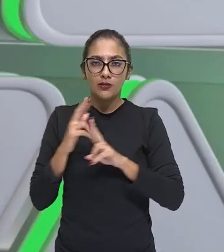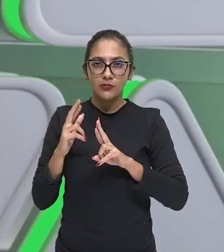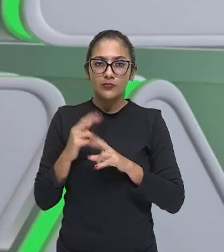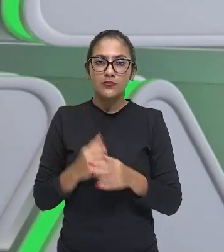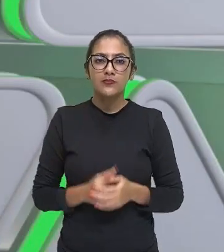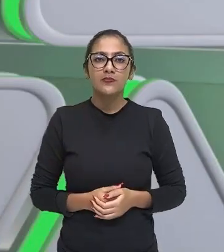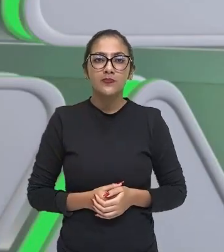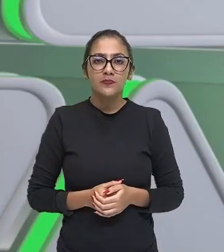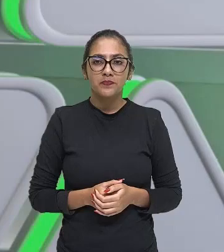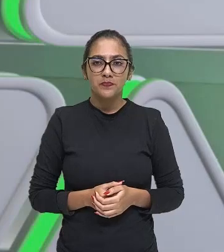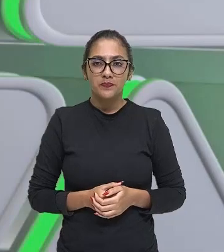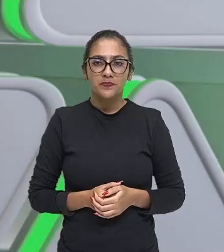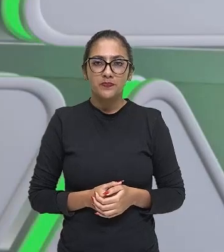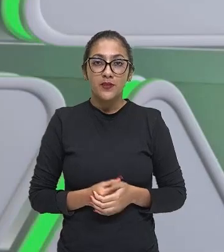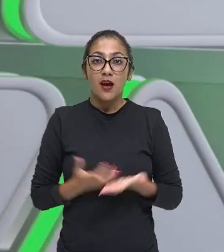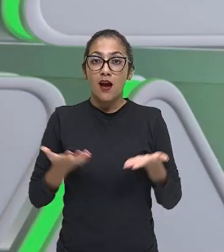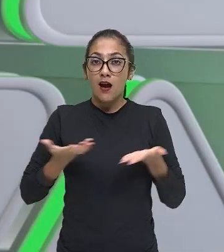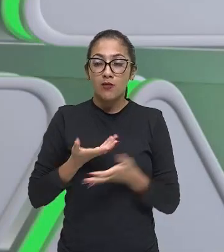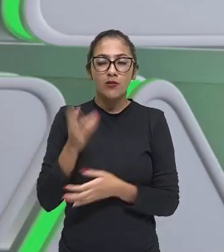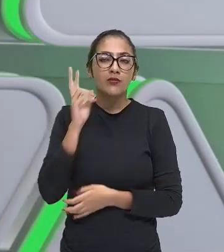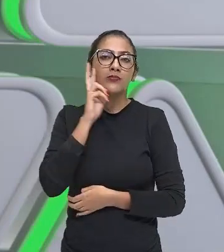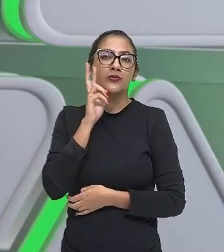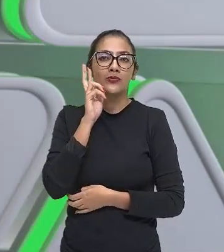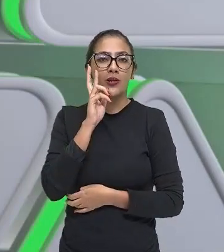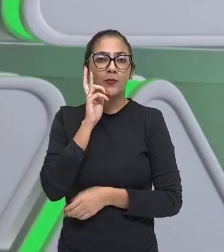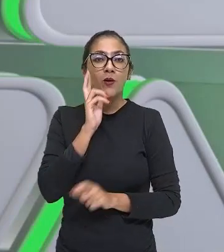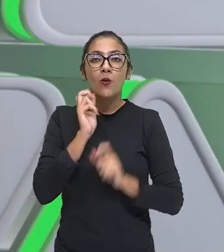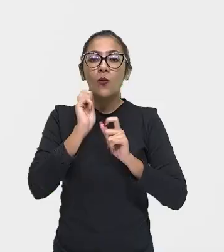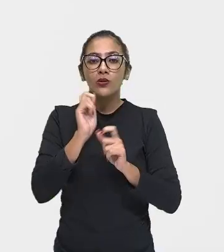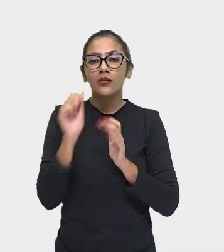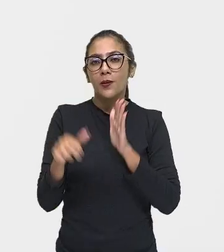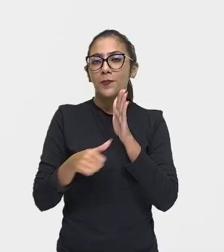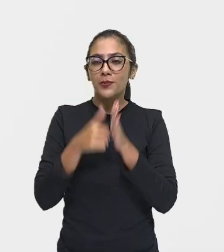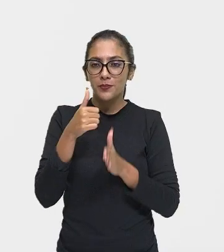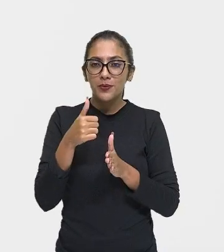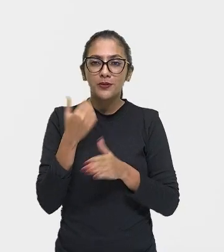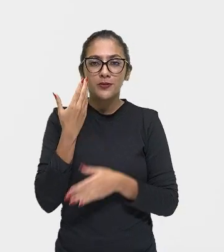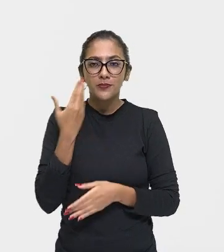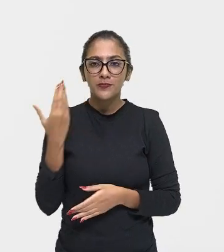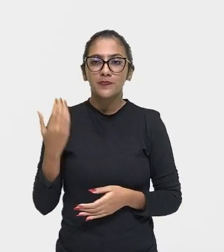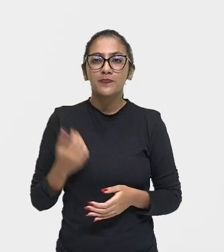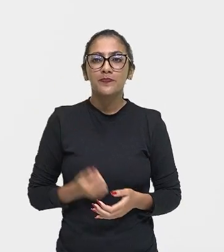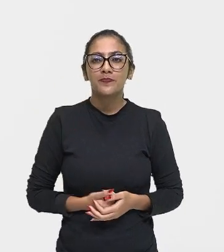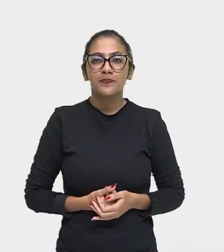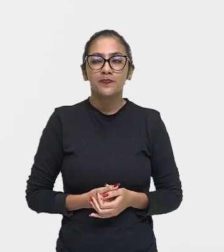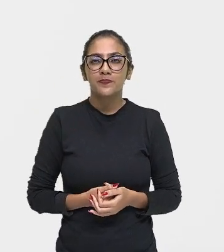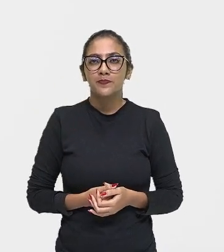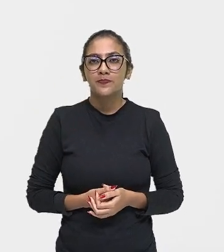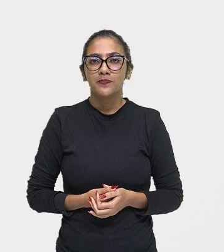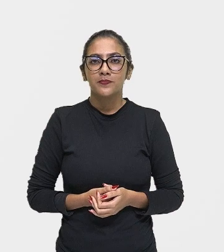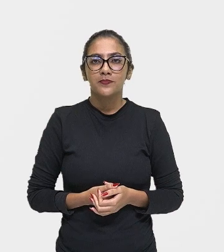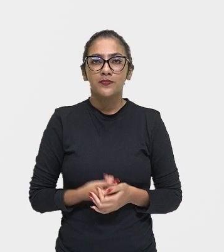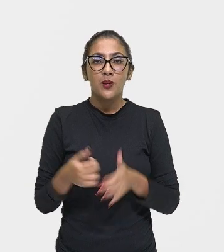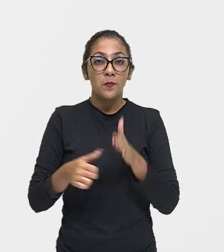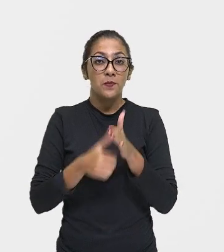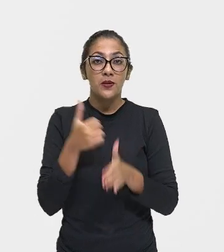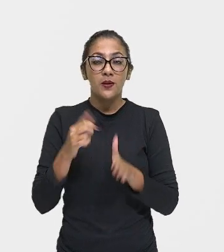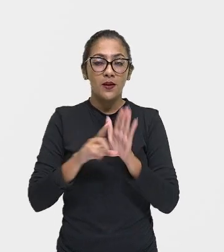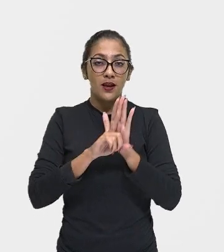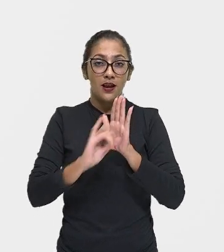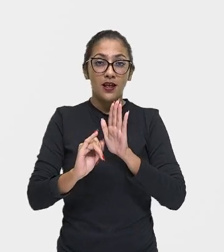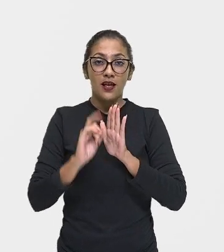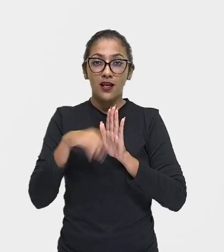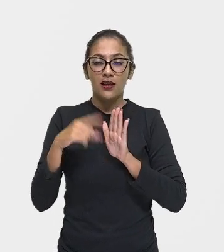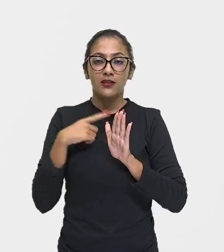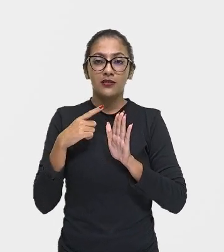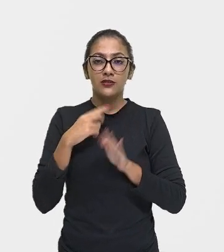agora sim, vamos relembrar o que é a primeira lei. Vejam aí. A primeira lei é